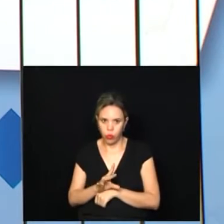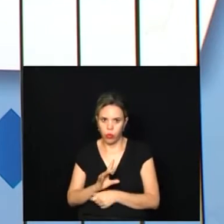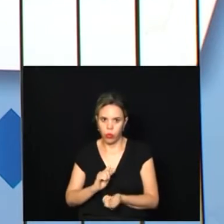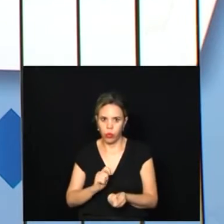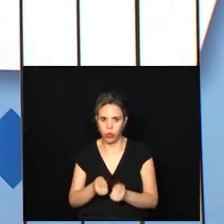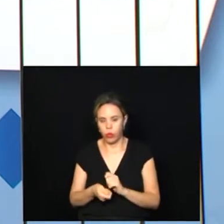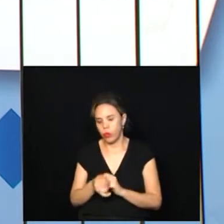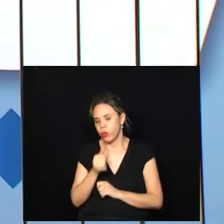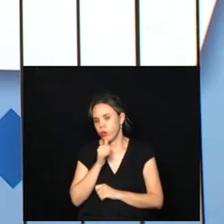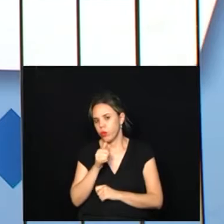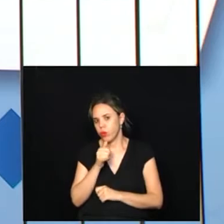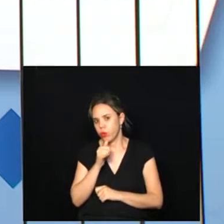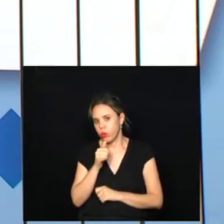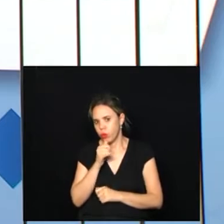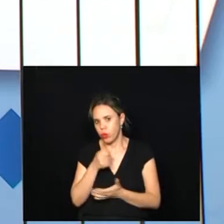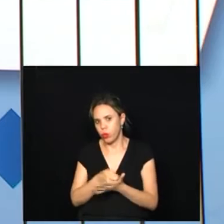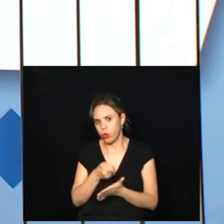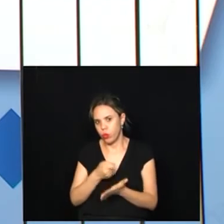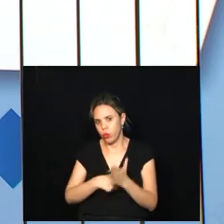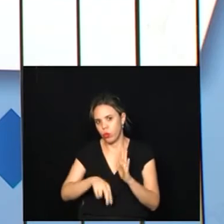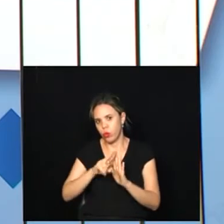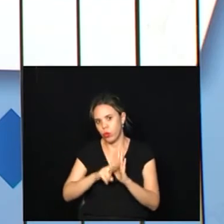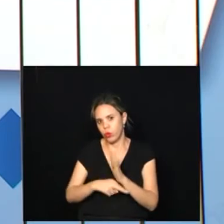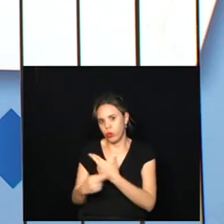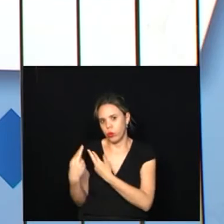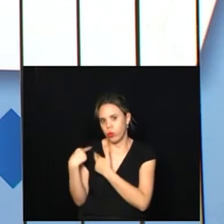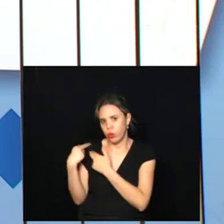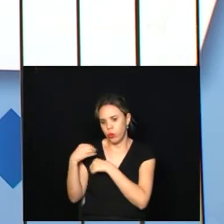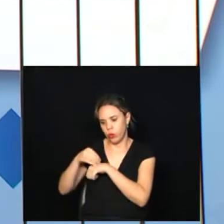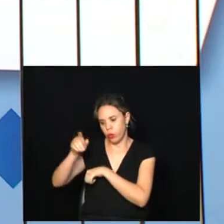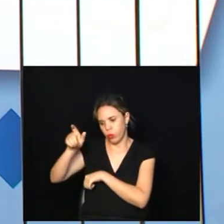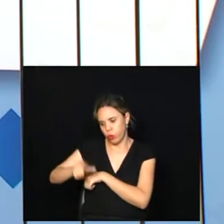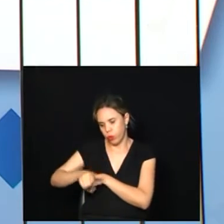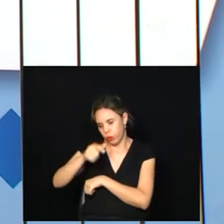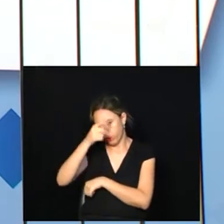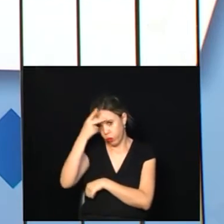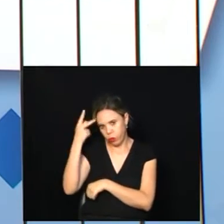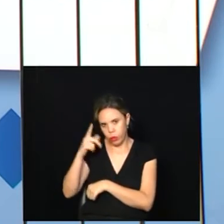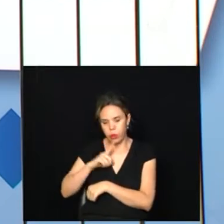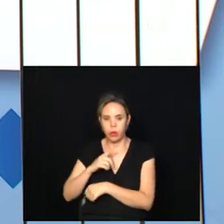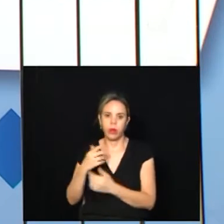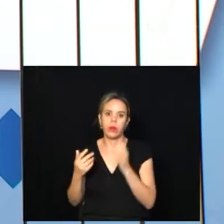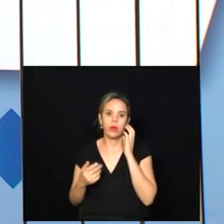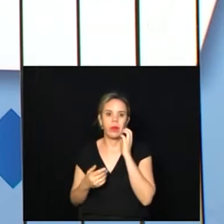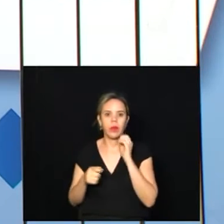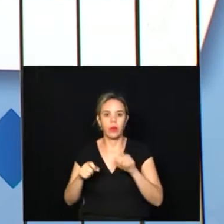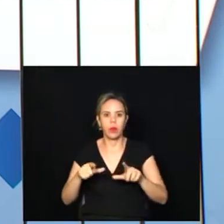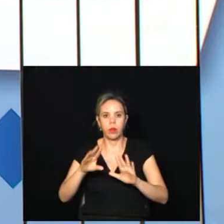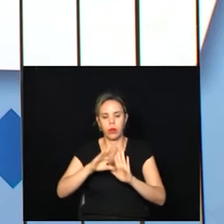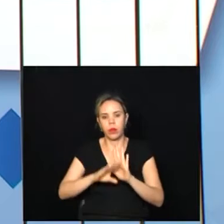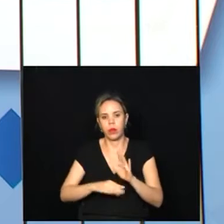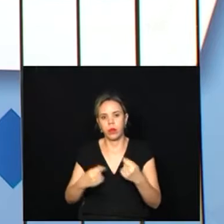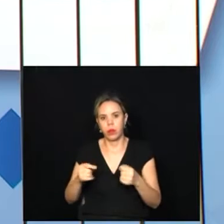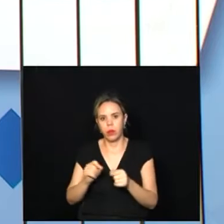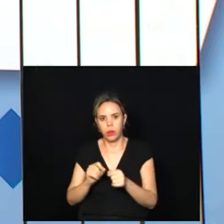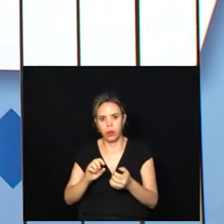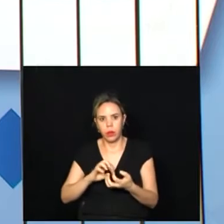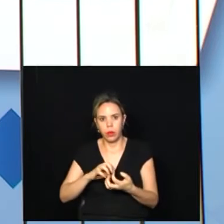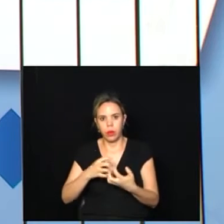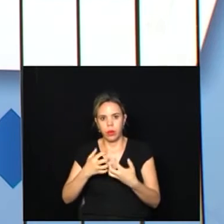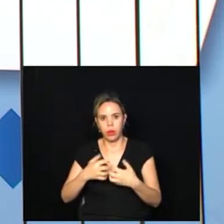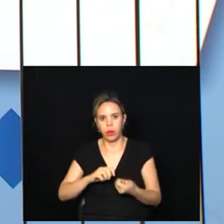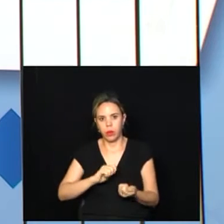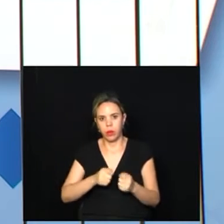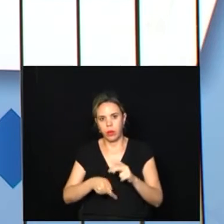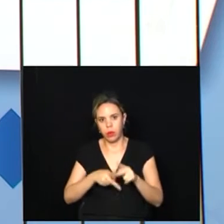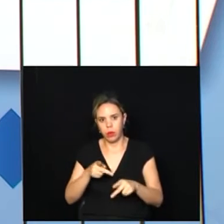adequa, por exemplo, exigências e responsabilidade que esses cargos, ou seja, quais são as titulações, o que é preciso para que a